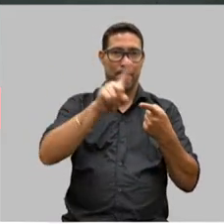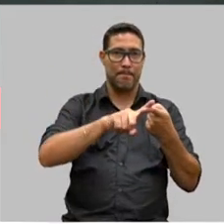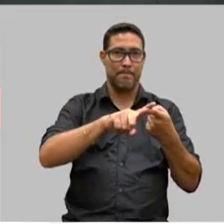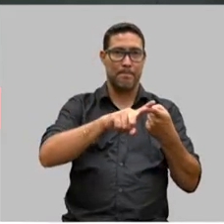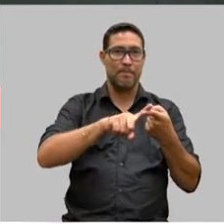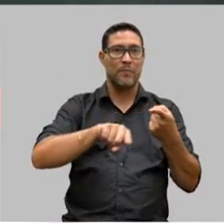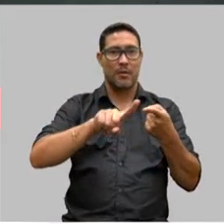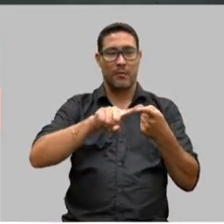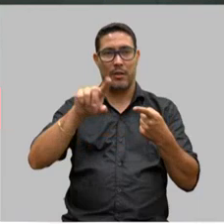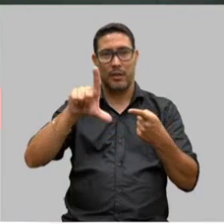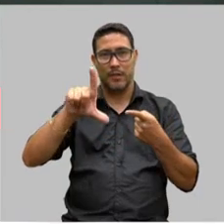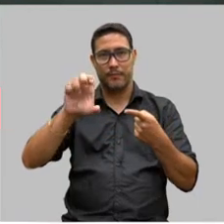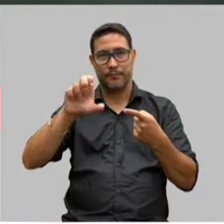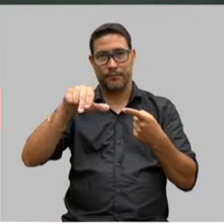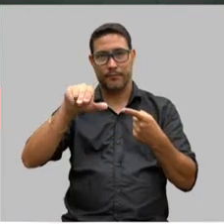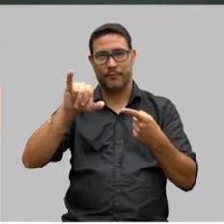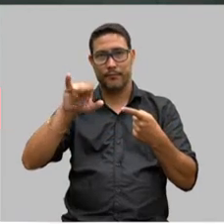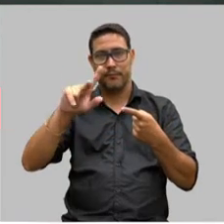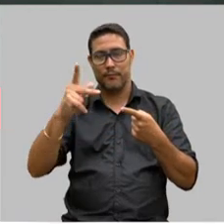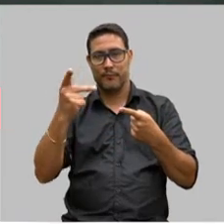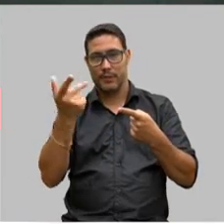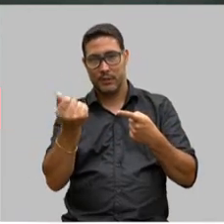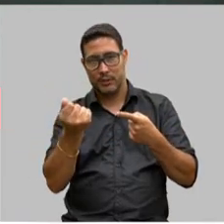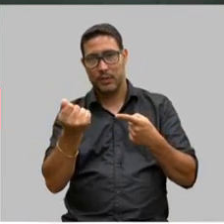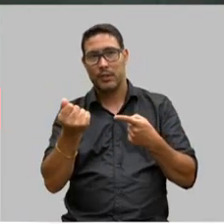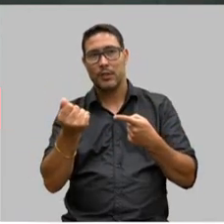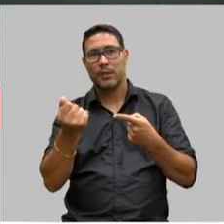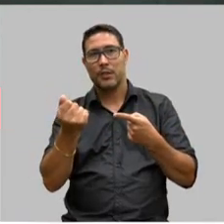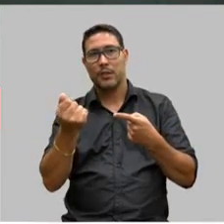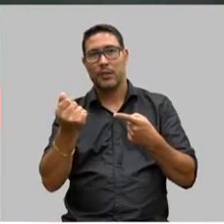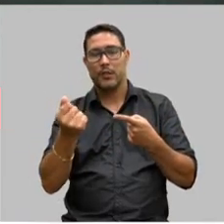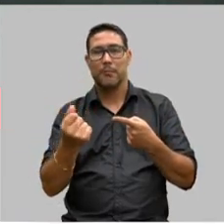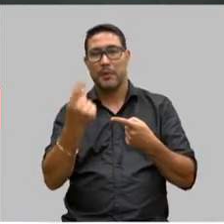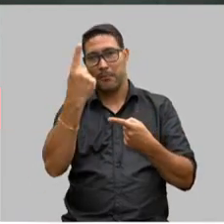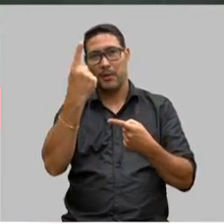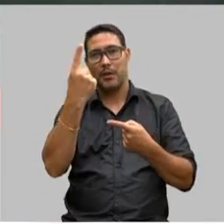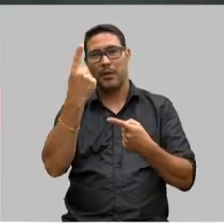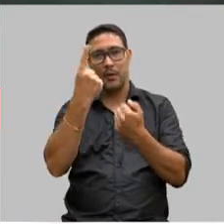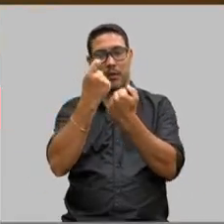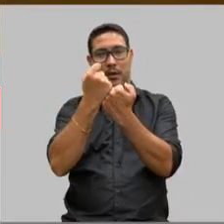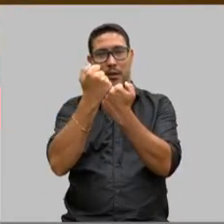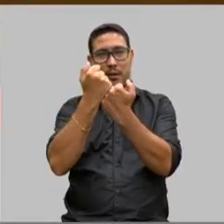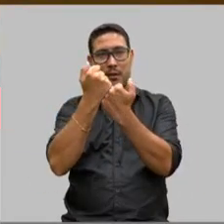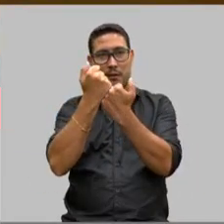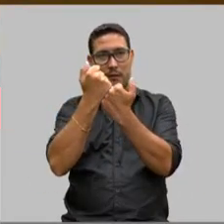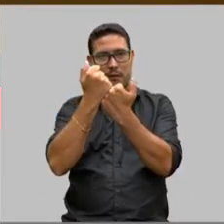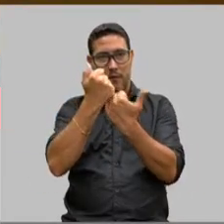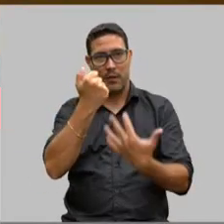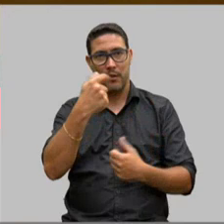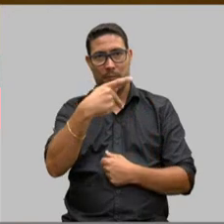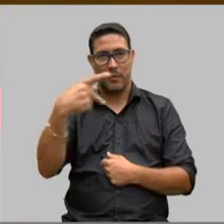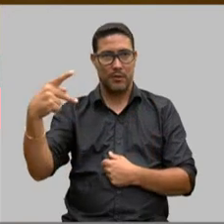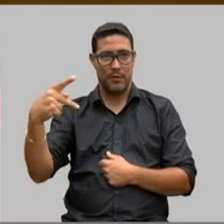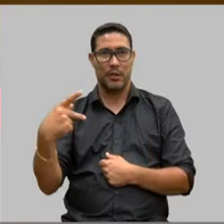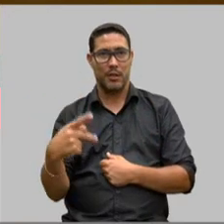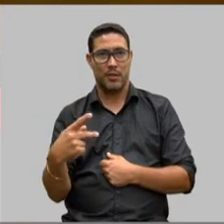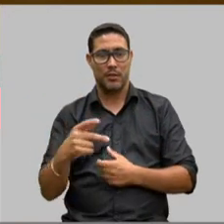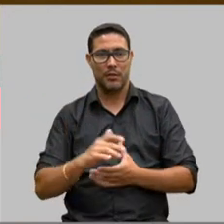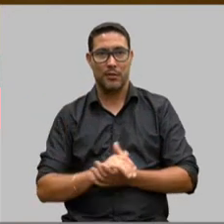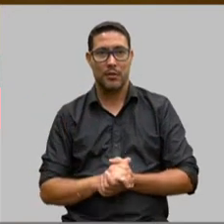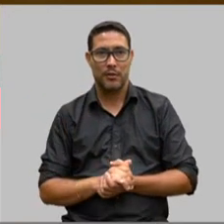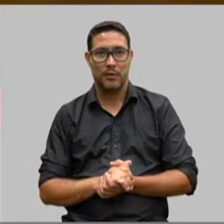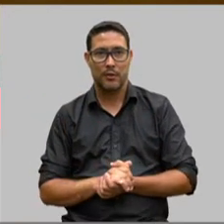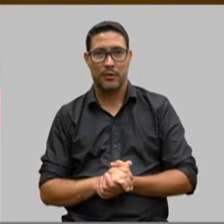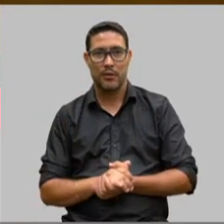Comissão de Meio Ambiente. Deputada Leninha, nossa primeira vice-presidente da Casa, fique à vontade. Obrigada, a gentileza do nosso deputado Tito